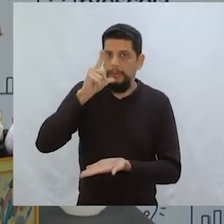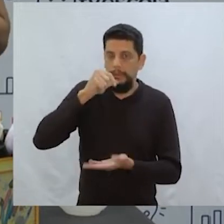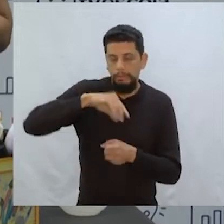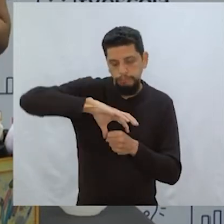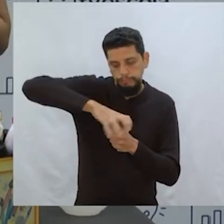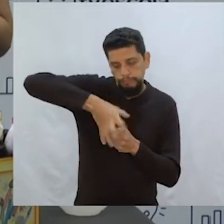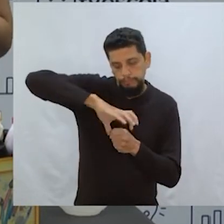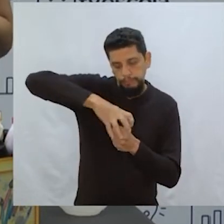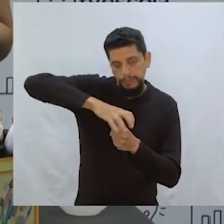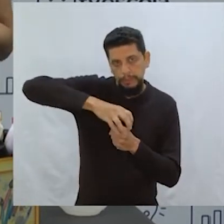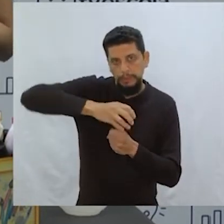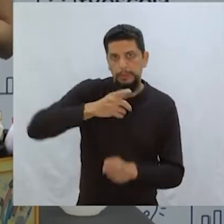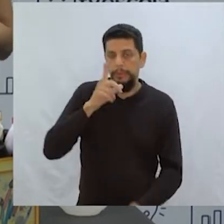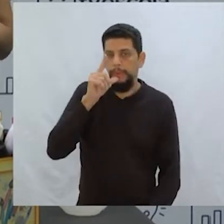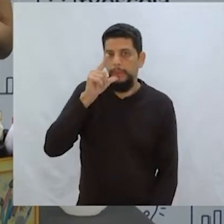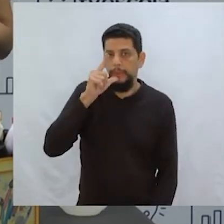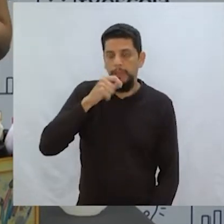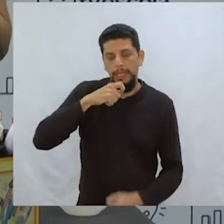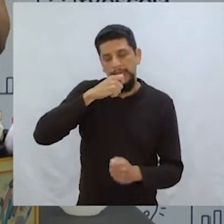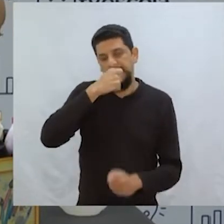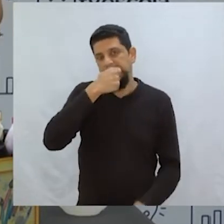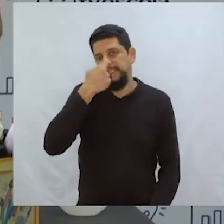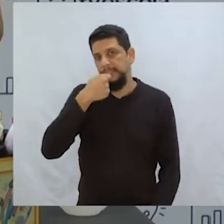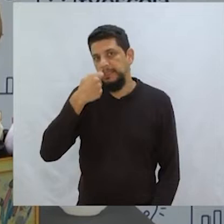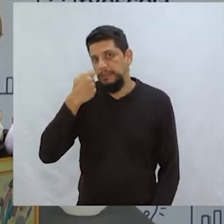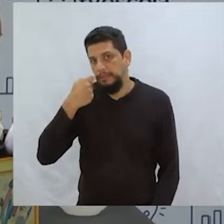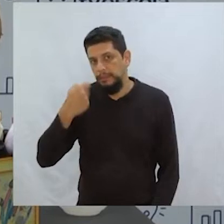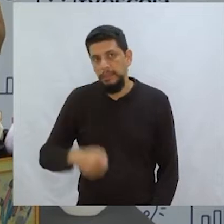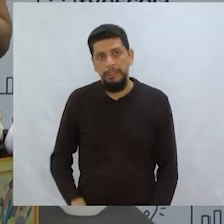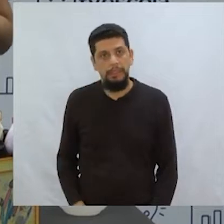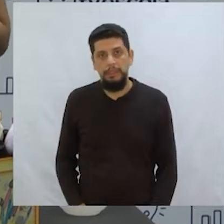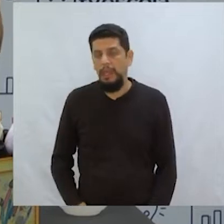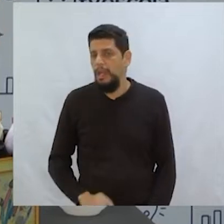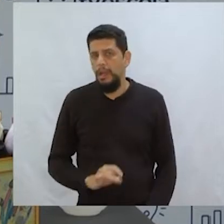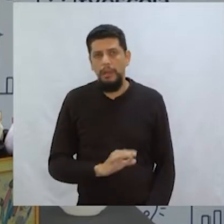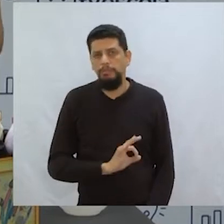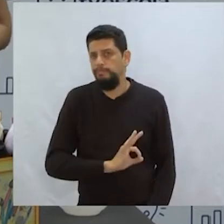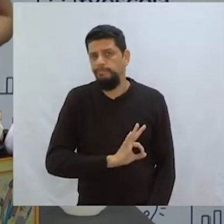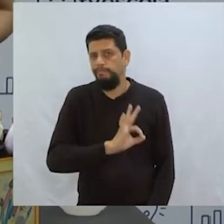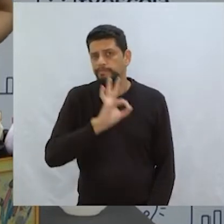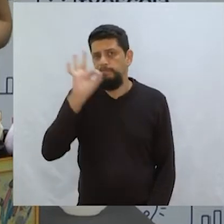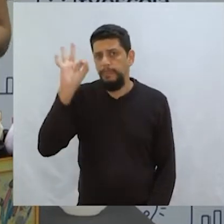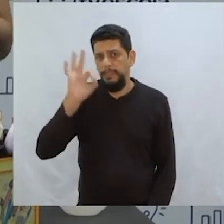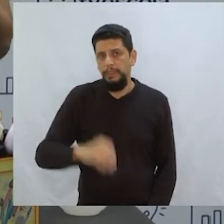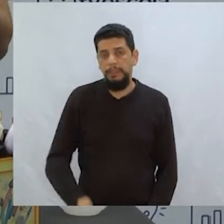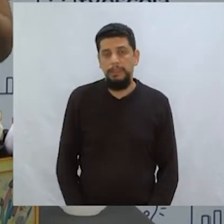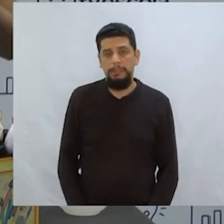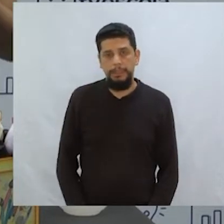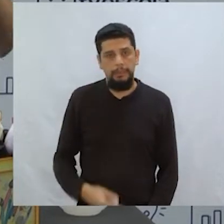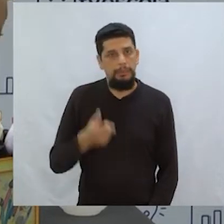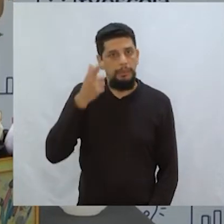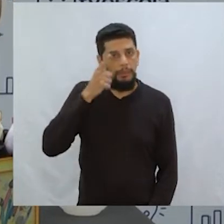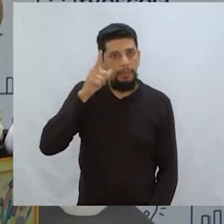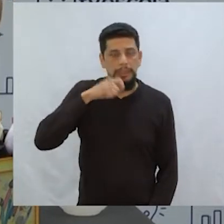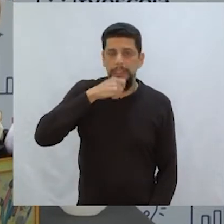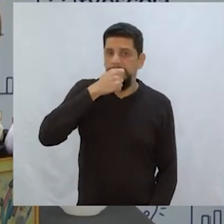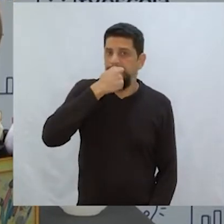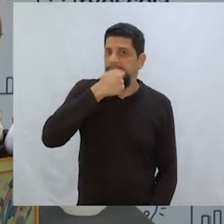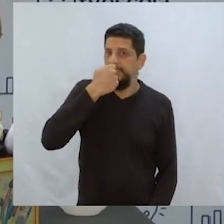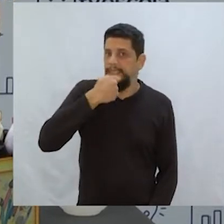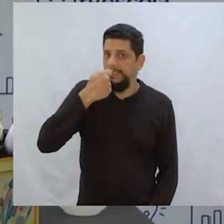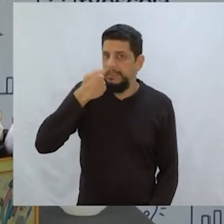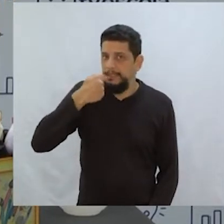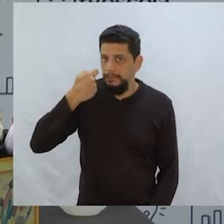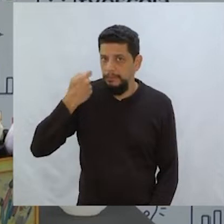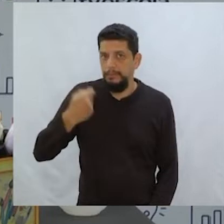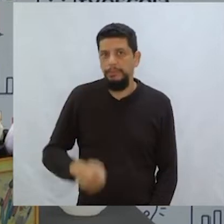lá, colocar, usa um copo de água. Somente um copo de água é o suficiente para que a gente